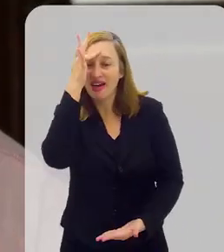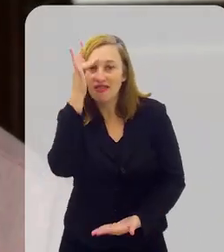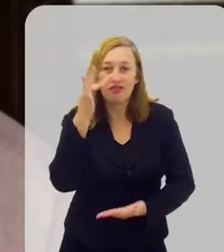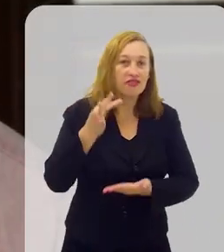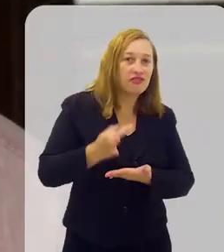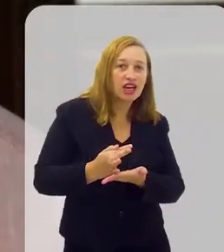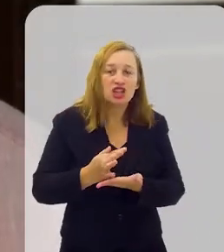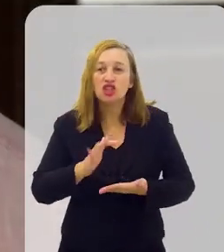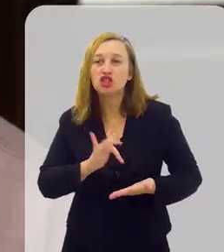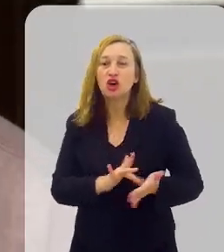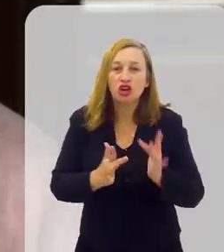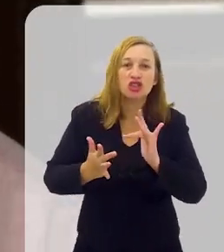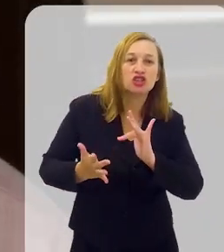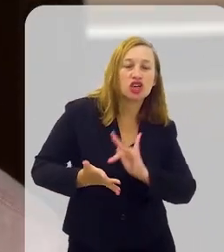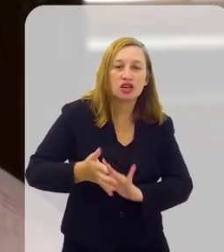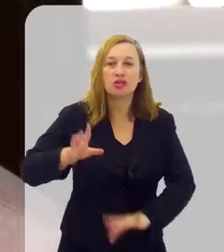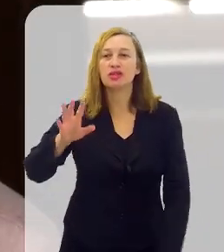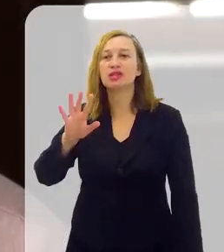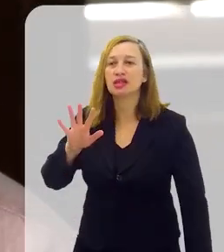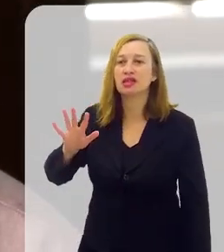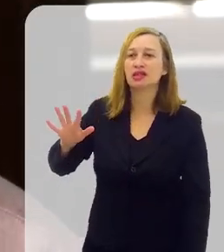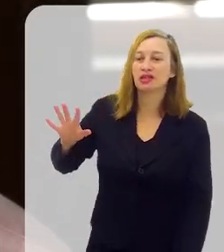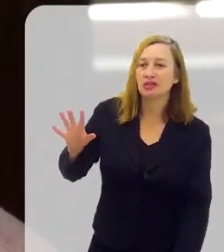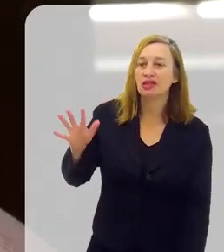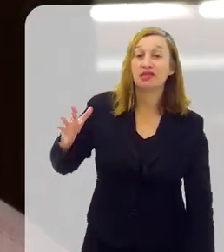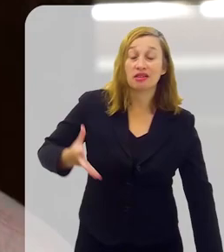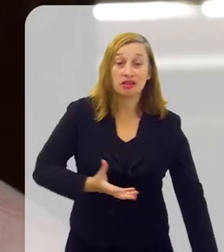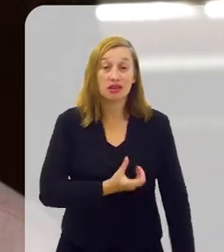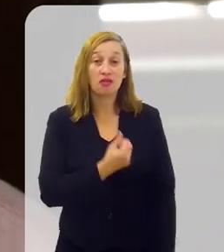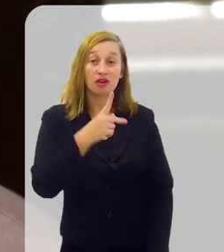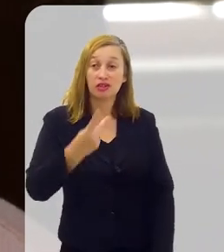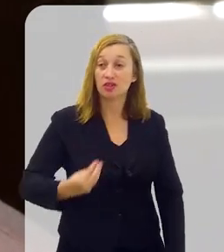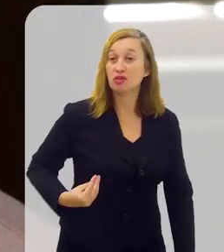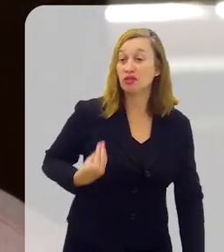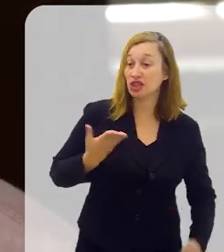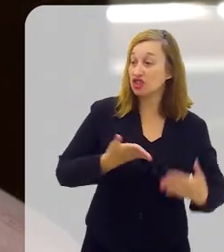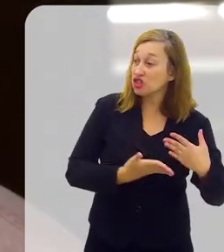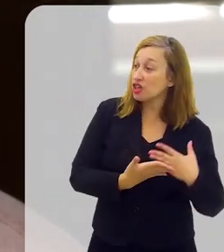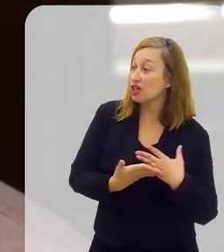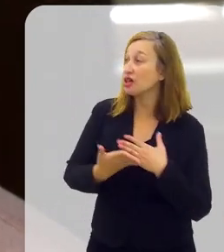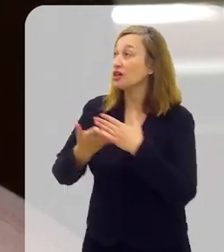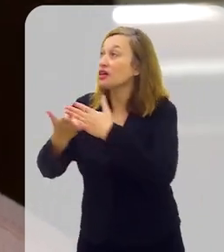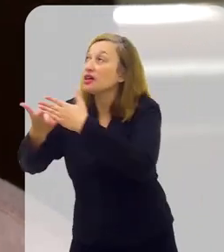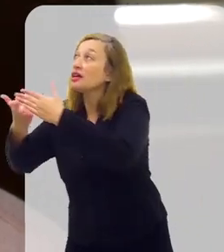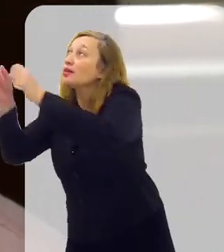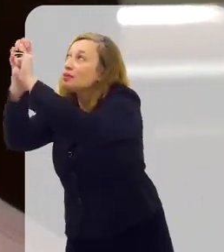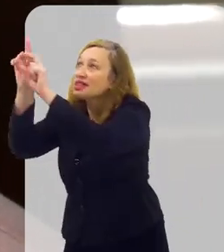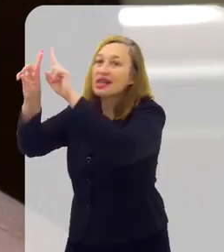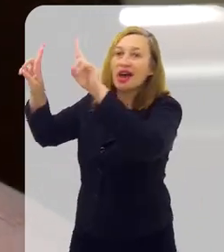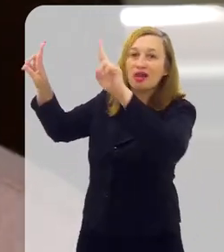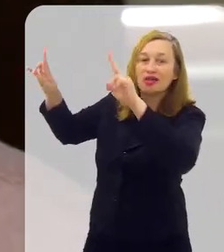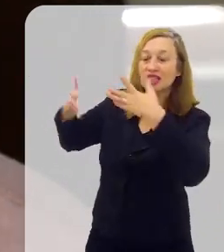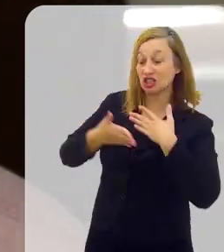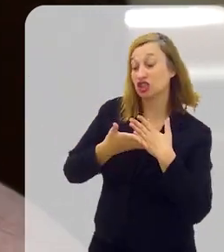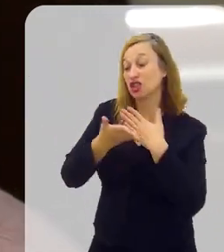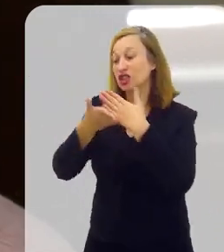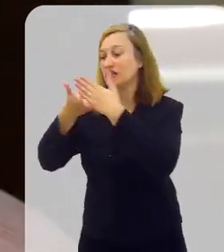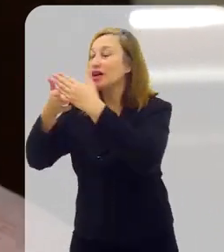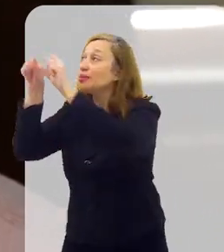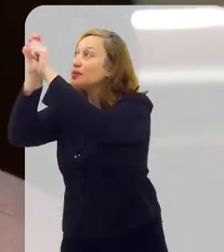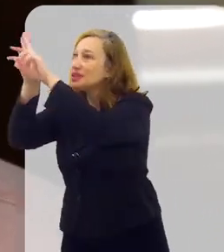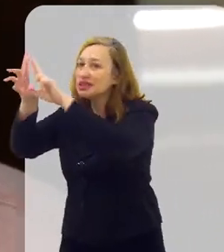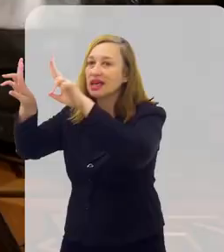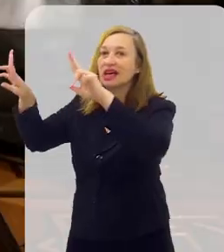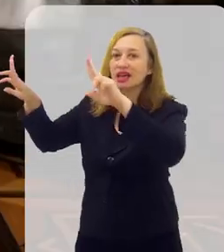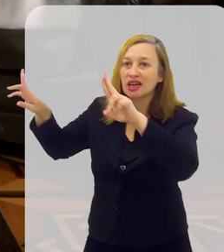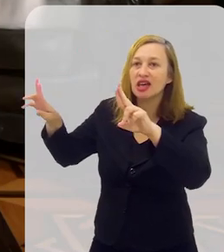Só Jesus te salva pela fé. Só Jesus te salva e te